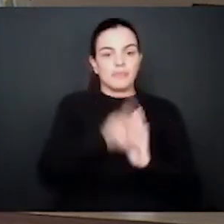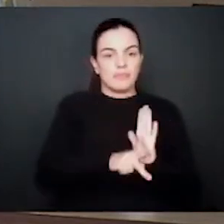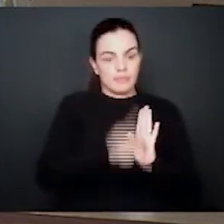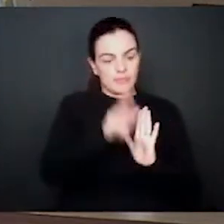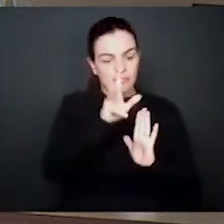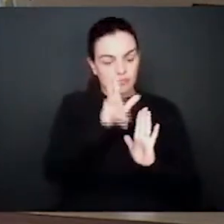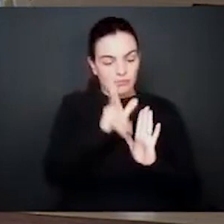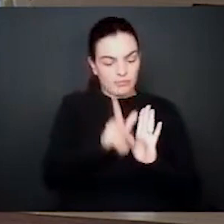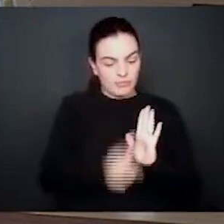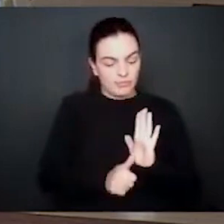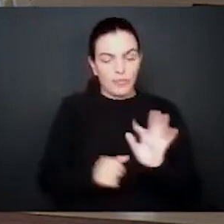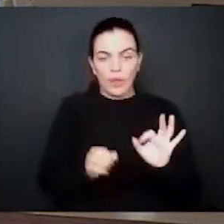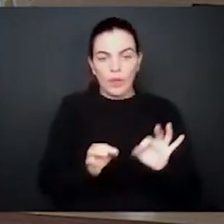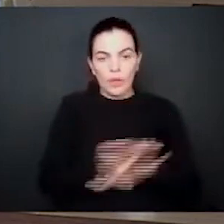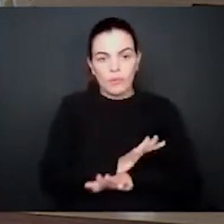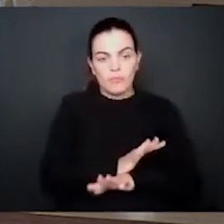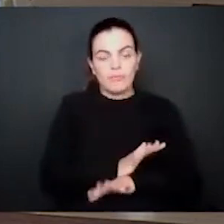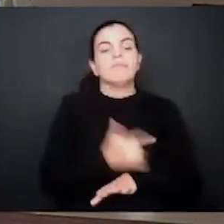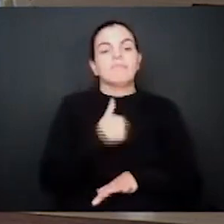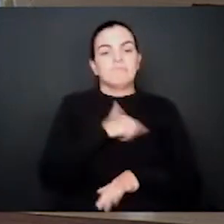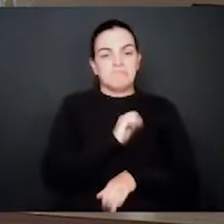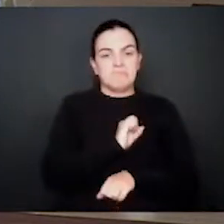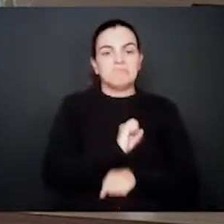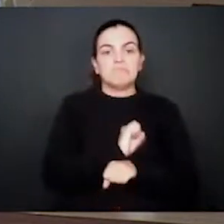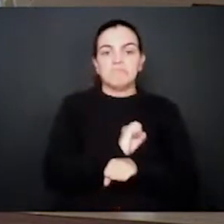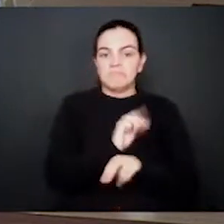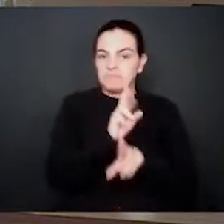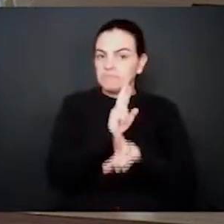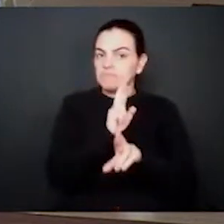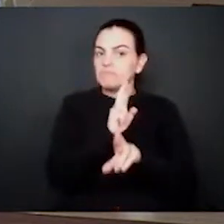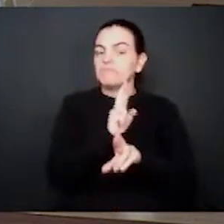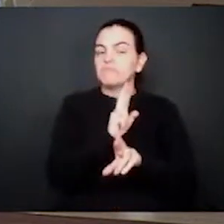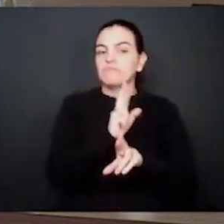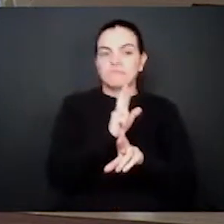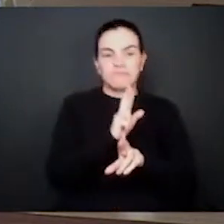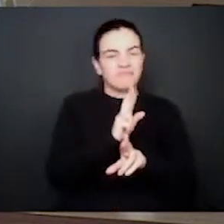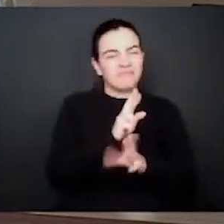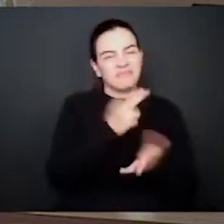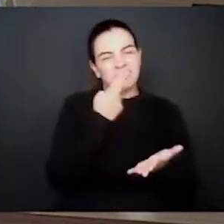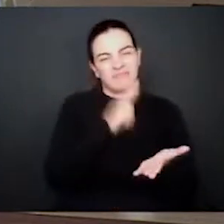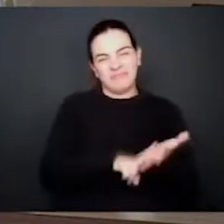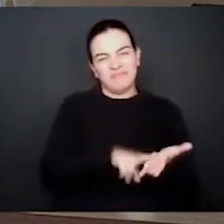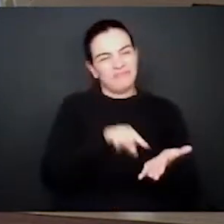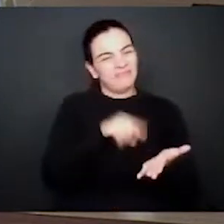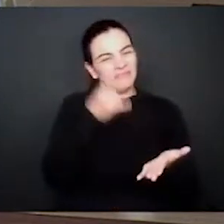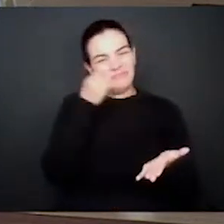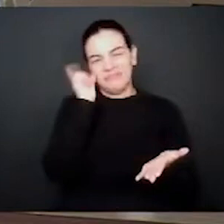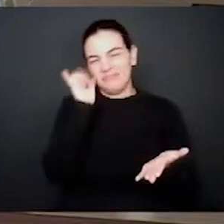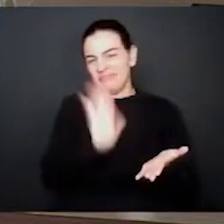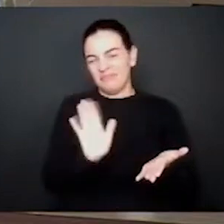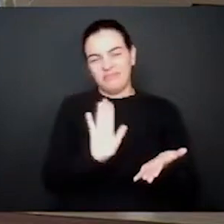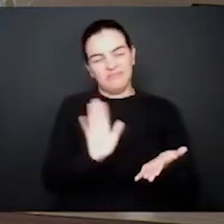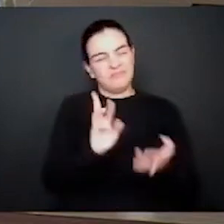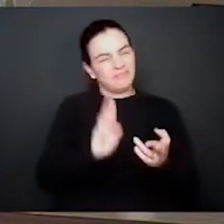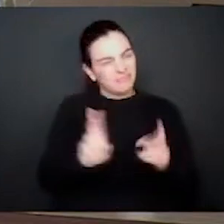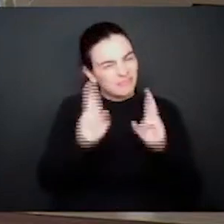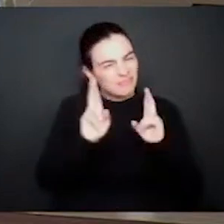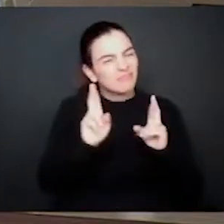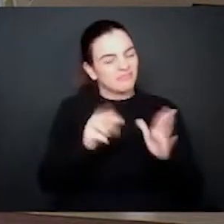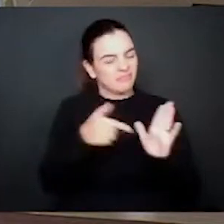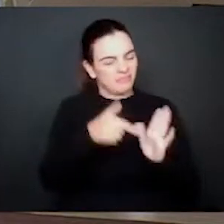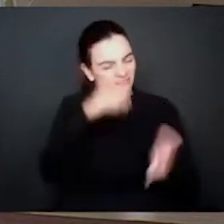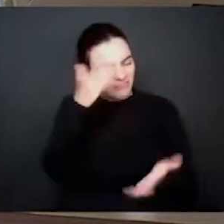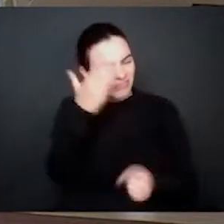eu espero, sinceramente, que não seja uma carta de intenções. Eu espero, sinceramente, que seja algo que aconteça, que cada uma